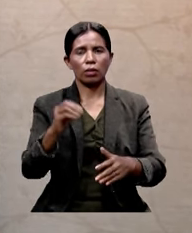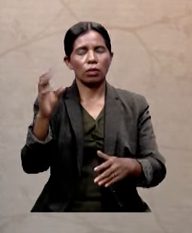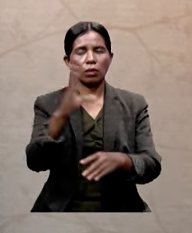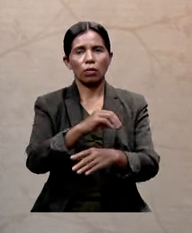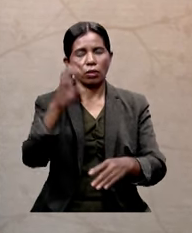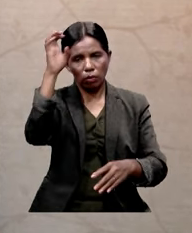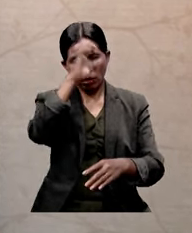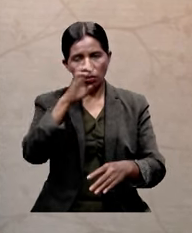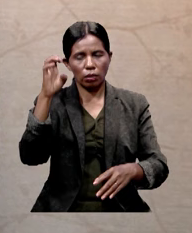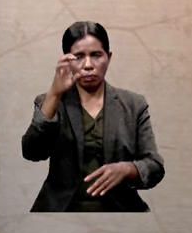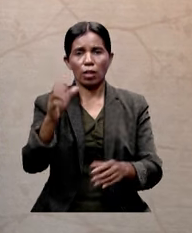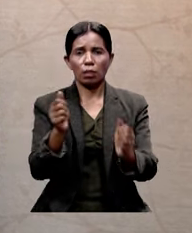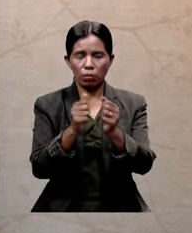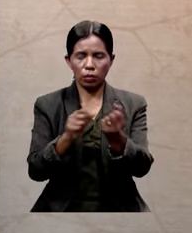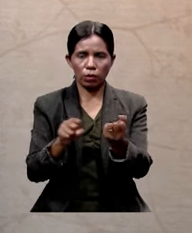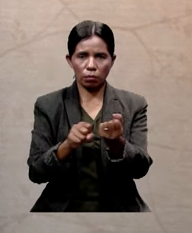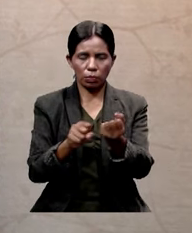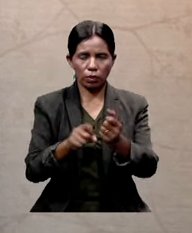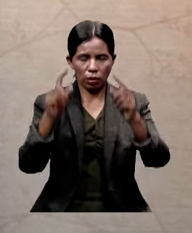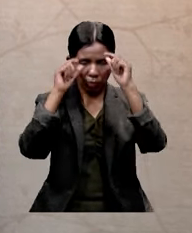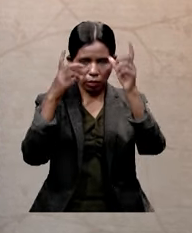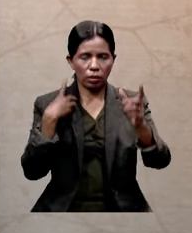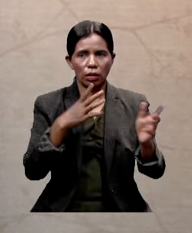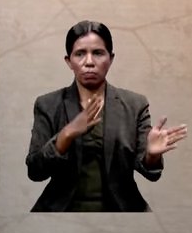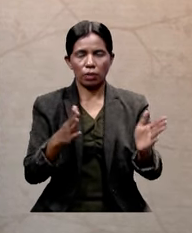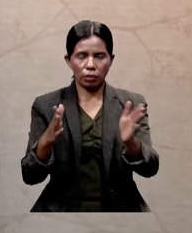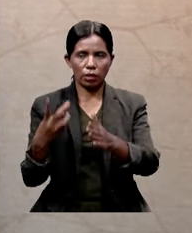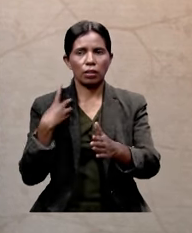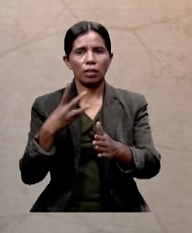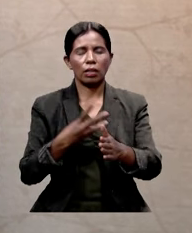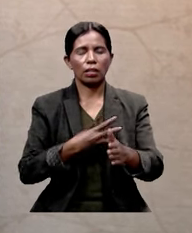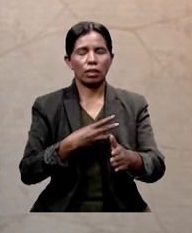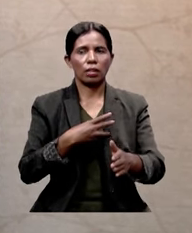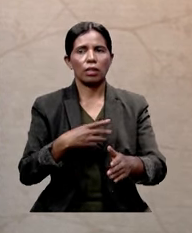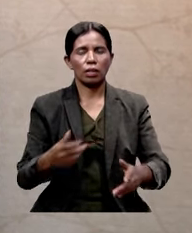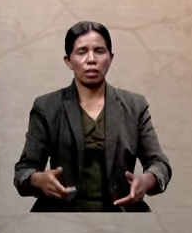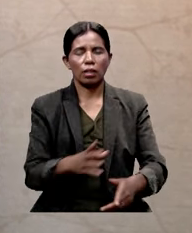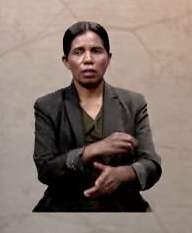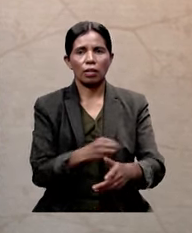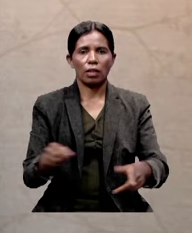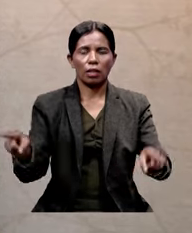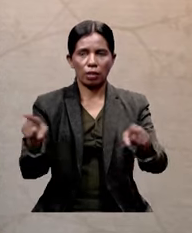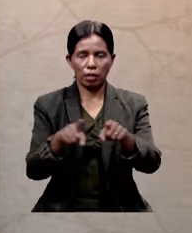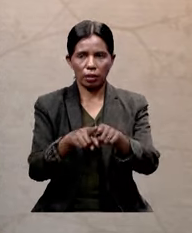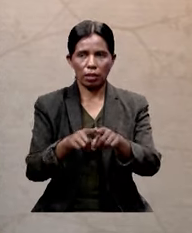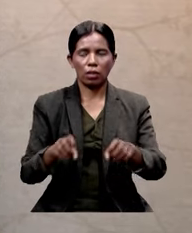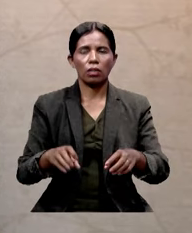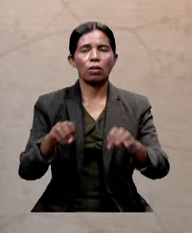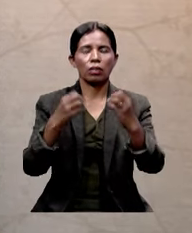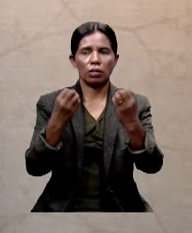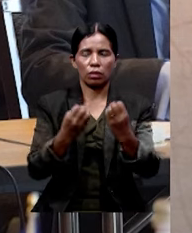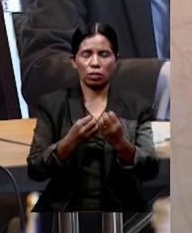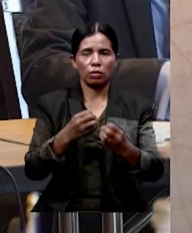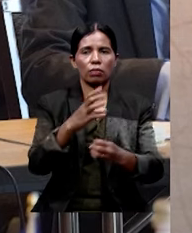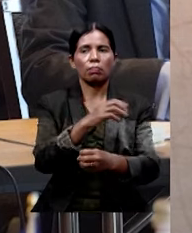que há muito apoio Timor-Leste e tem processo, e tem jornada, e faz parte. Já. Organização Regional